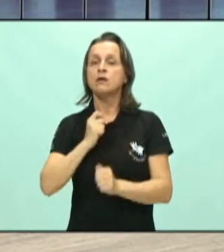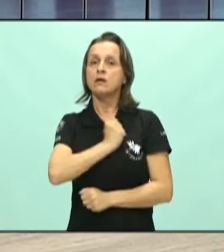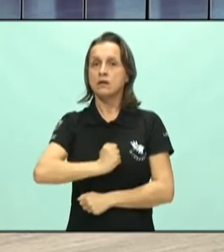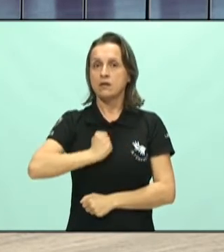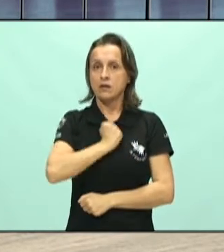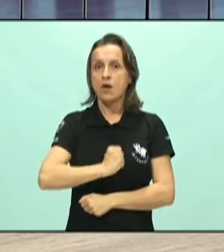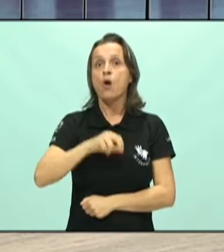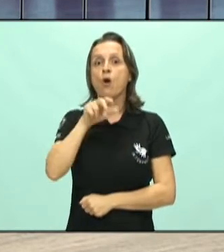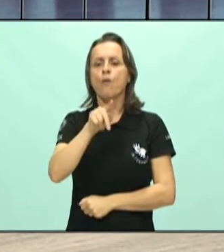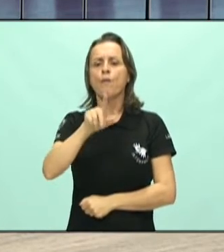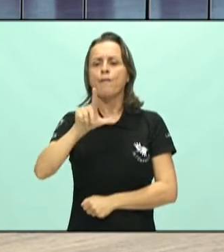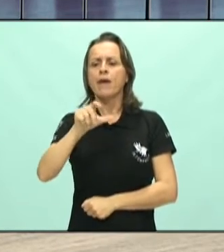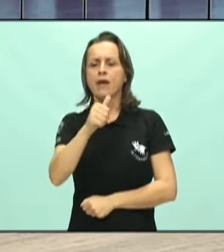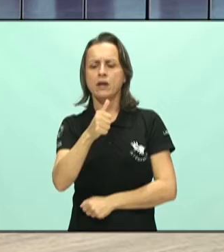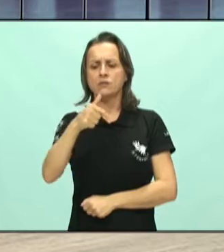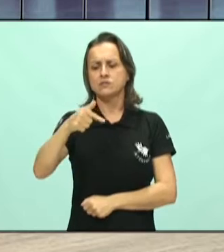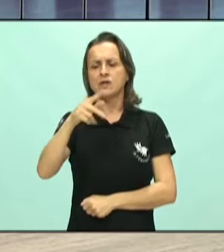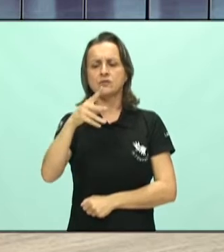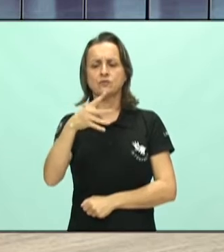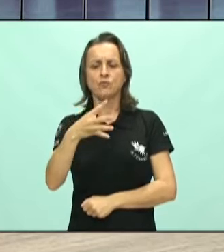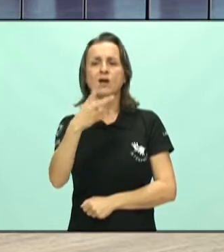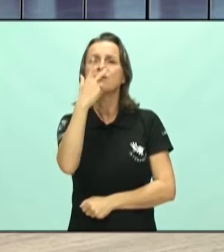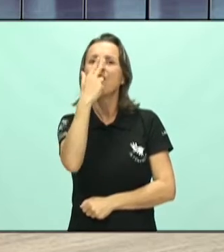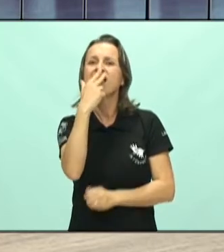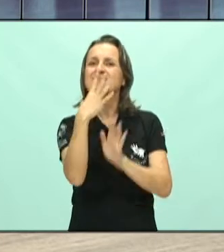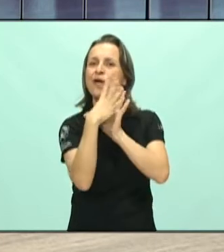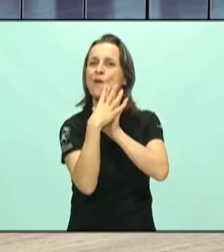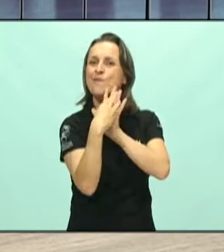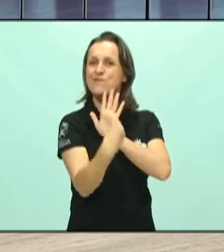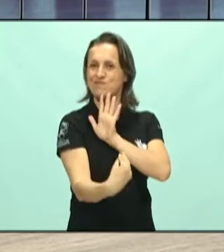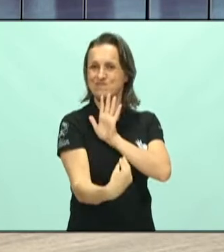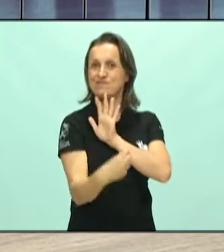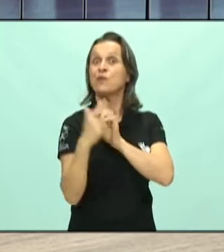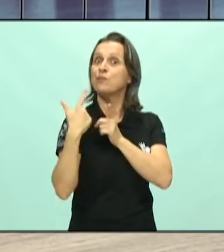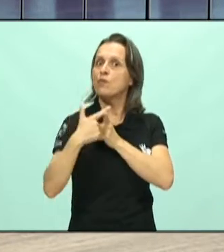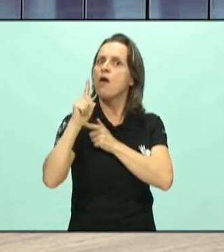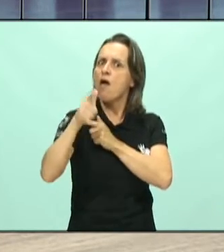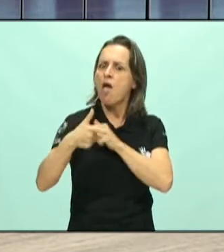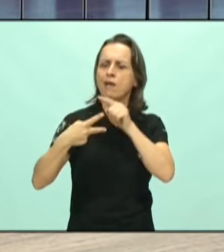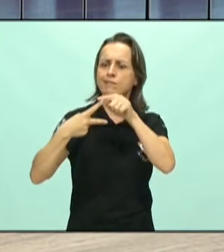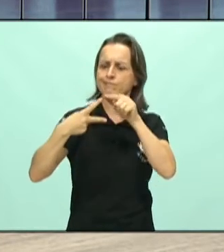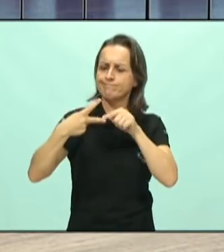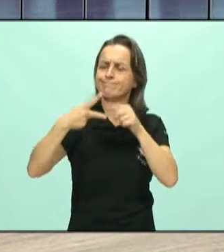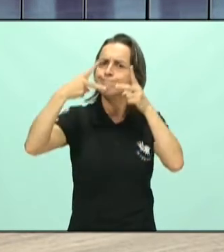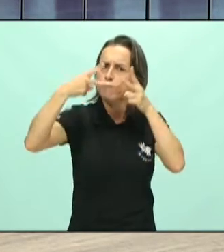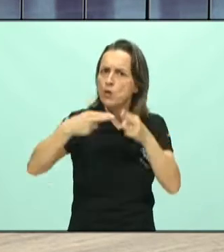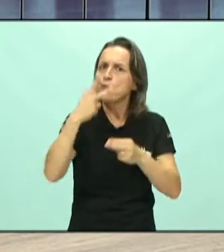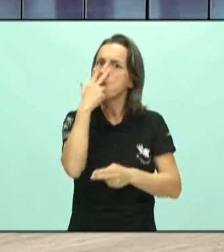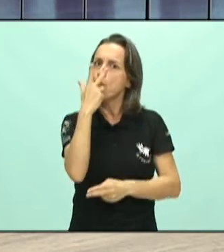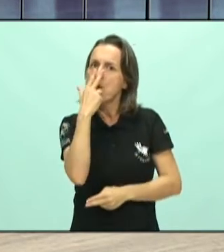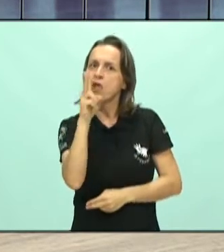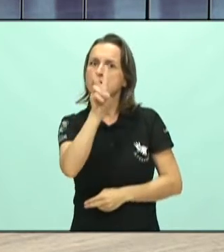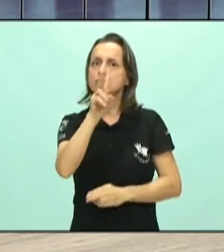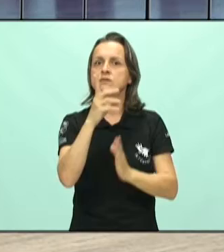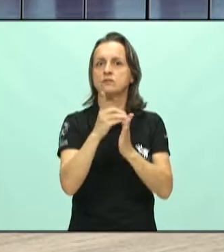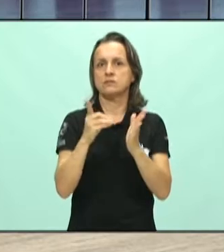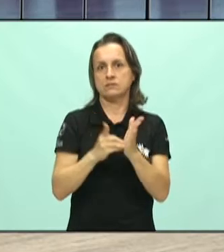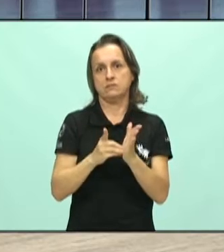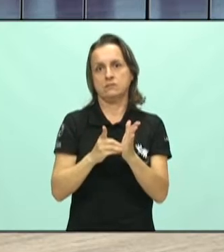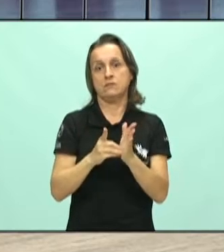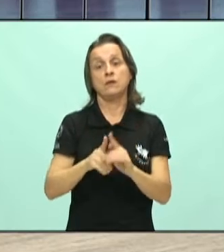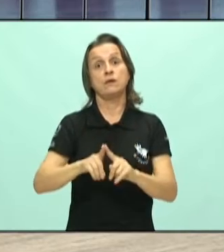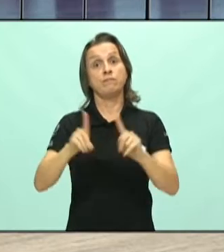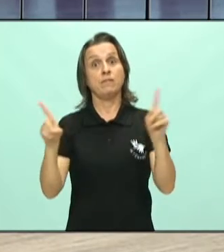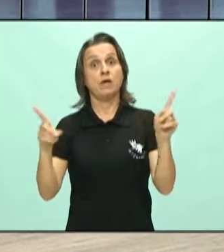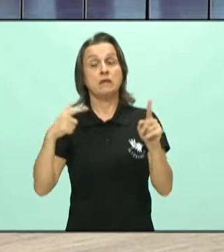ele é basicamente uma cópia, ele traz o mesmo teor dos dois decretos. E aí vem uma grande questão. Se ele